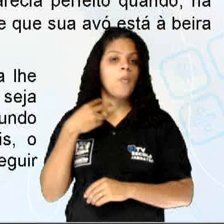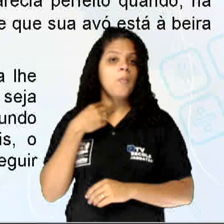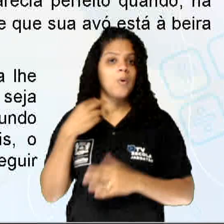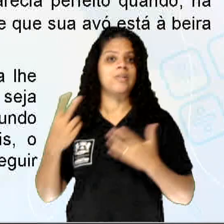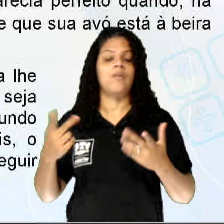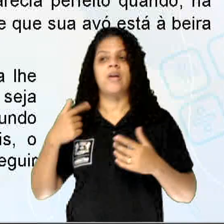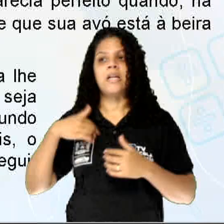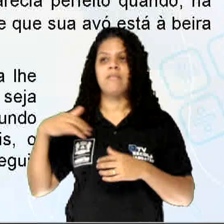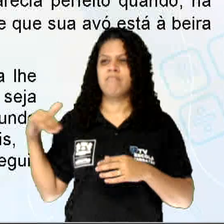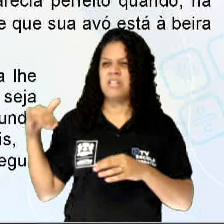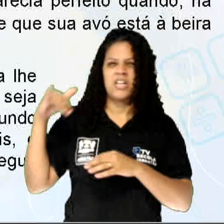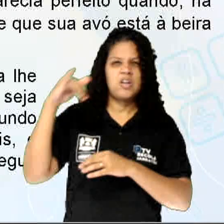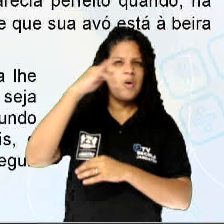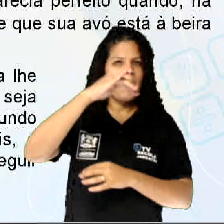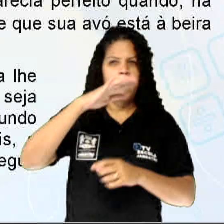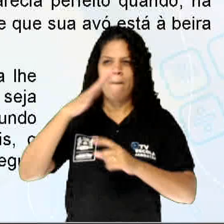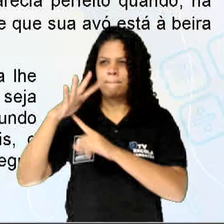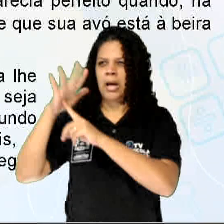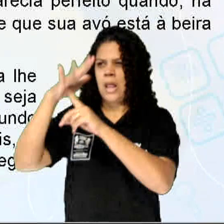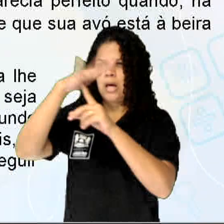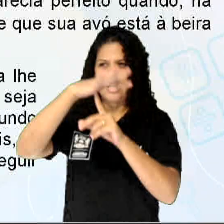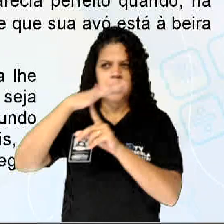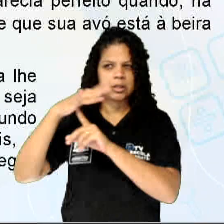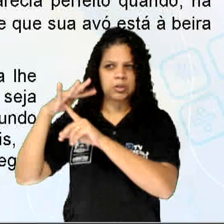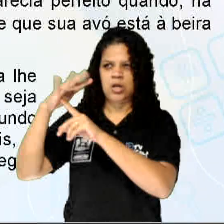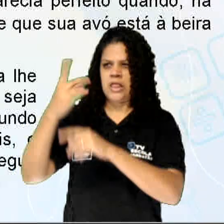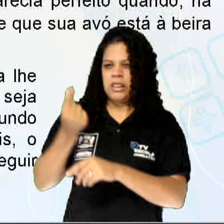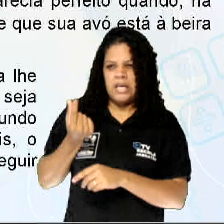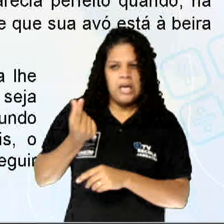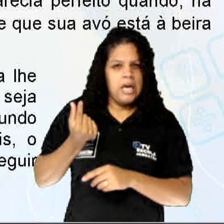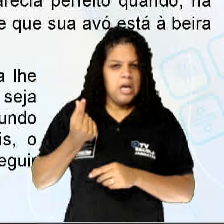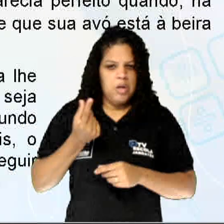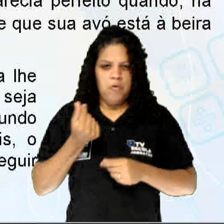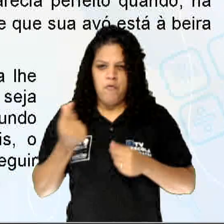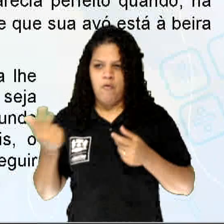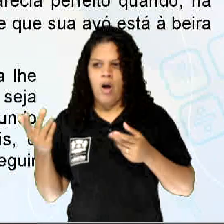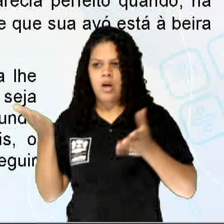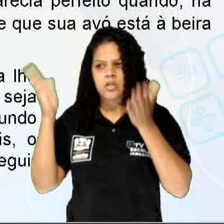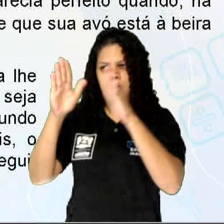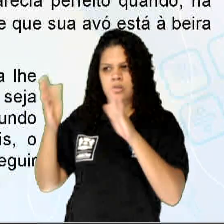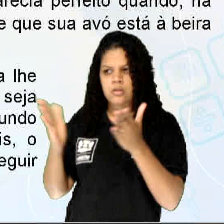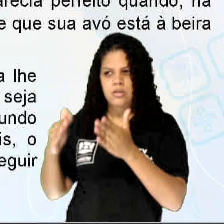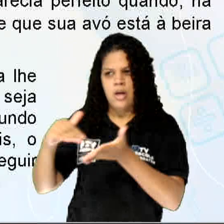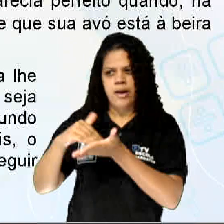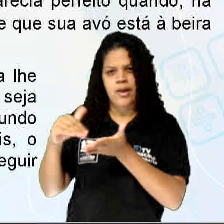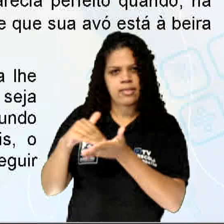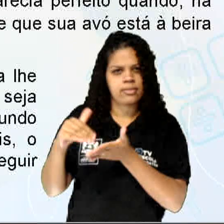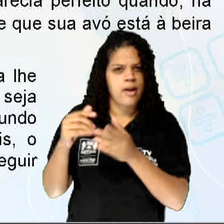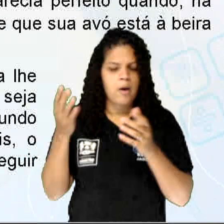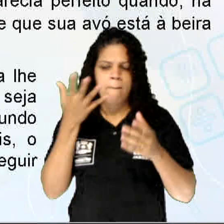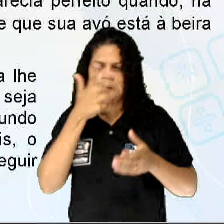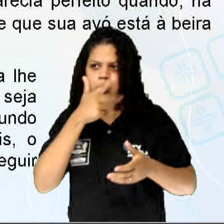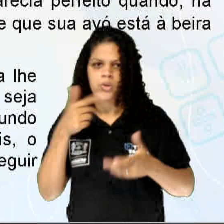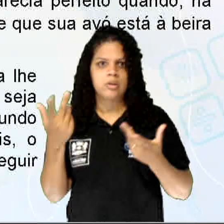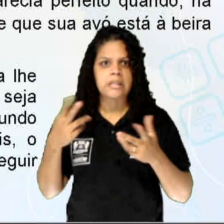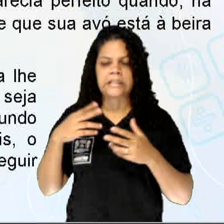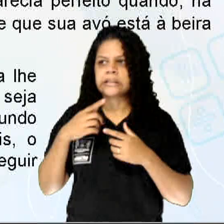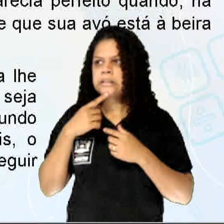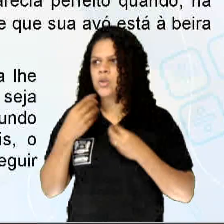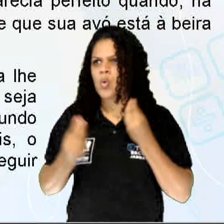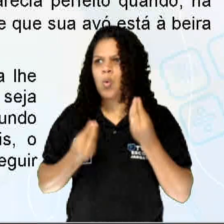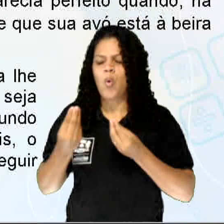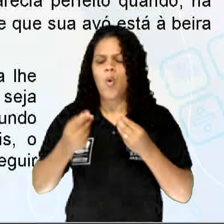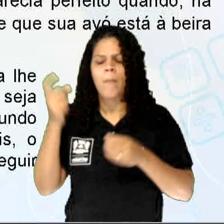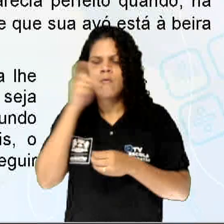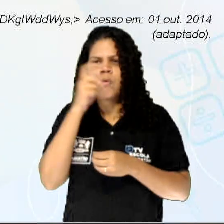e secretárias sensuais, o deputado se vê como peixe fora d'água, sem conseguir ambientar-se novamente ao lado